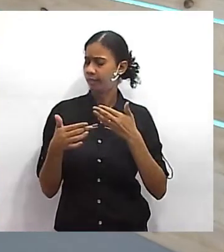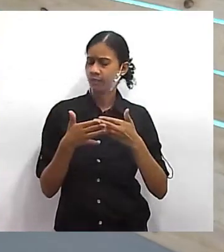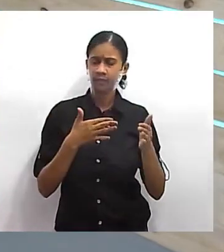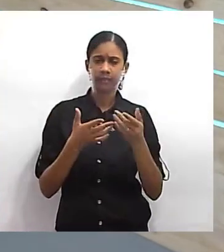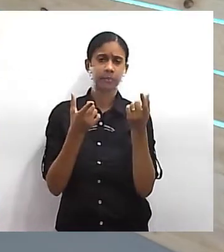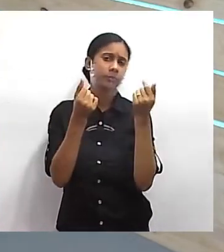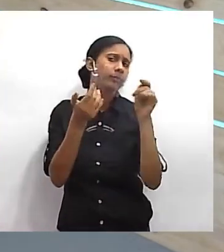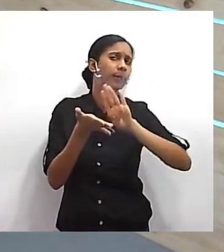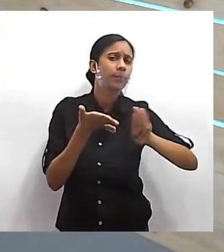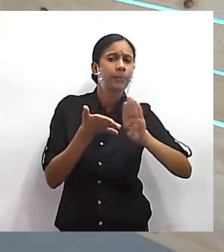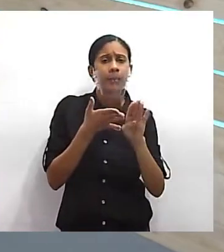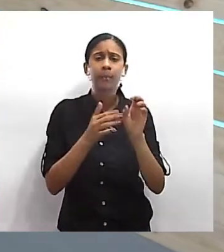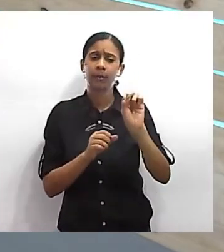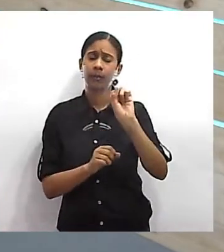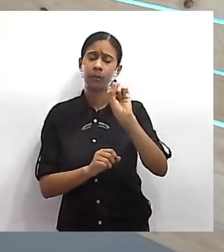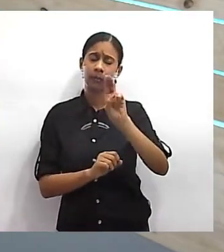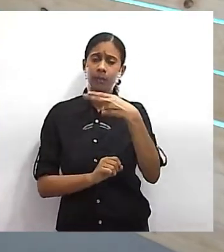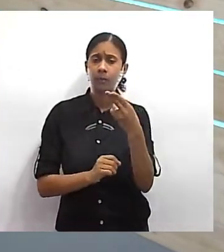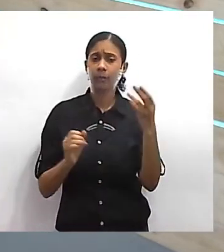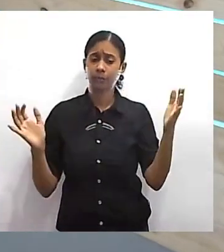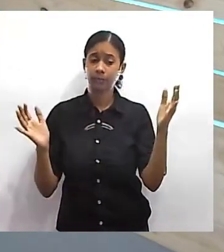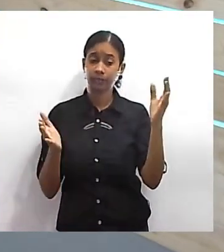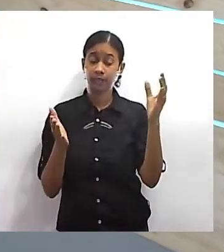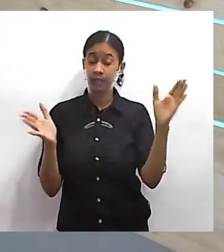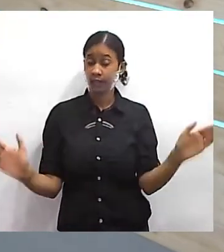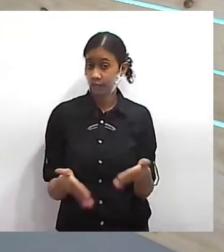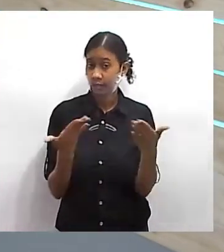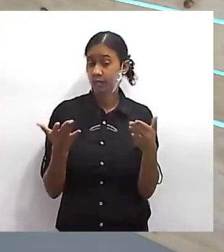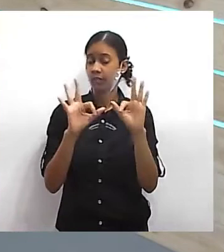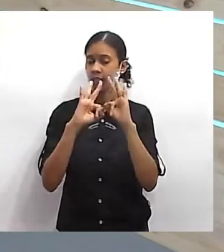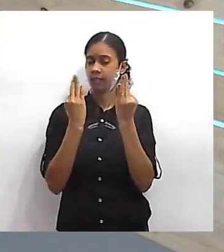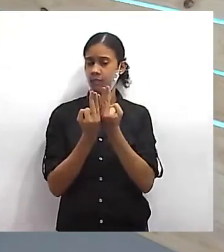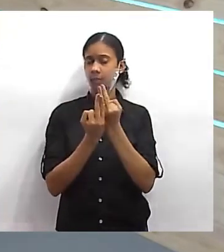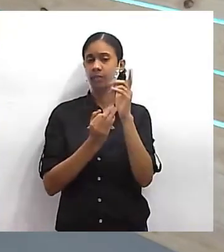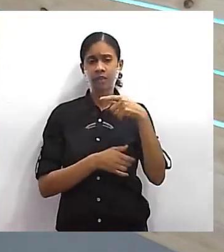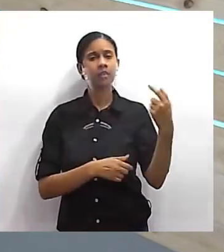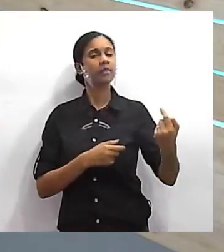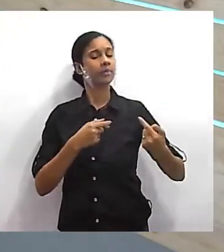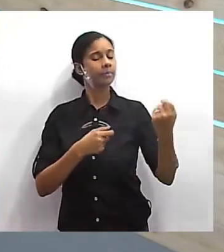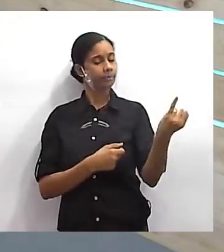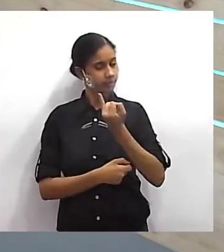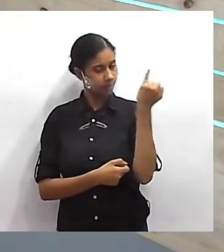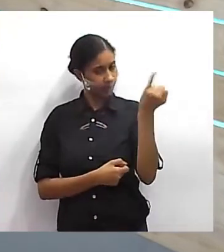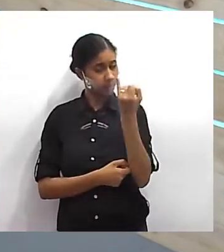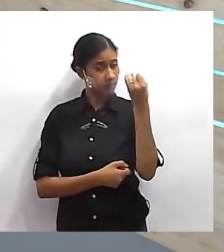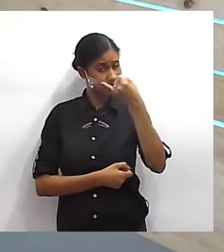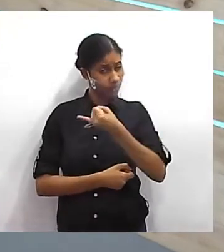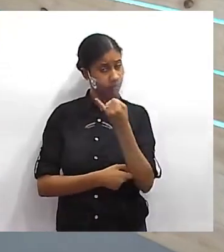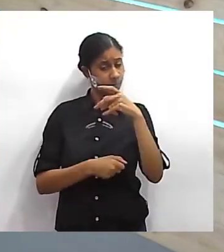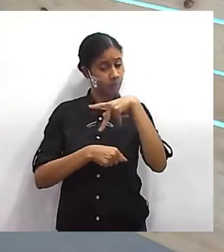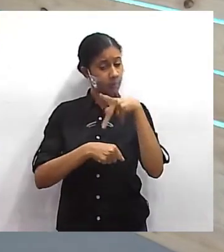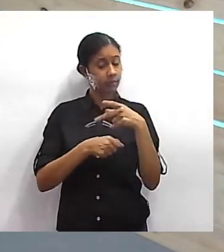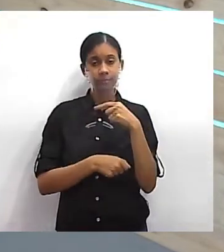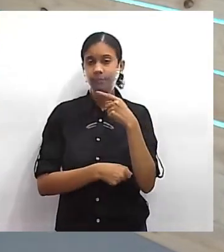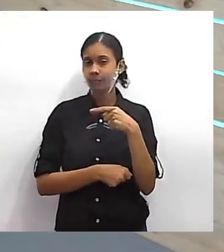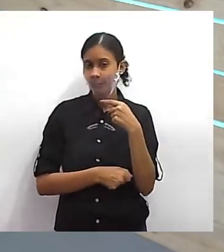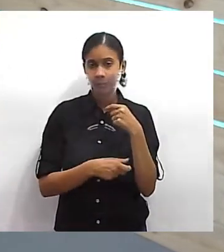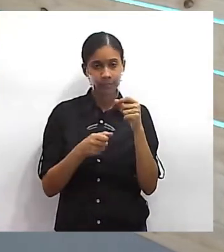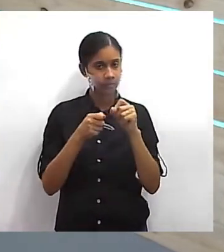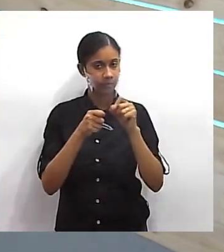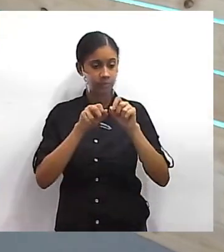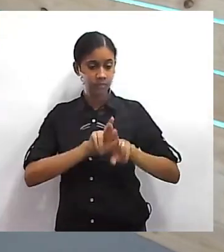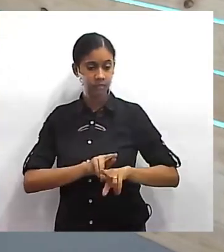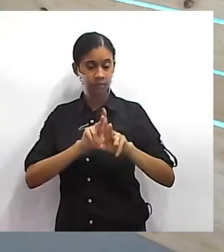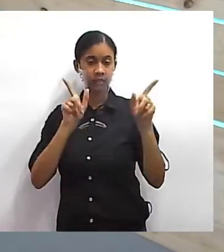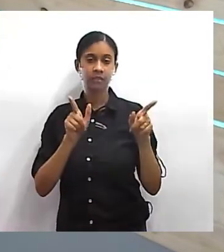influência familiar. Então é muito importante. E isso é democracia. Se um país não consegue fazer isso, nós estamos em sérios apuros.